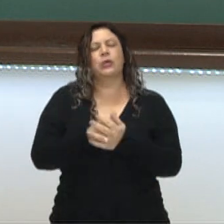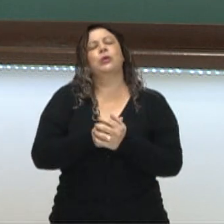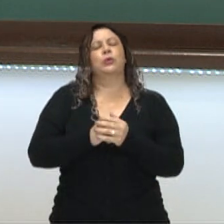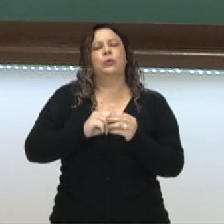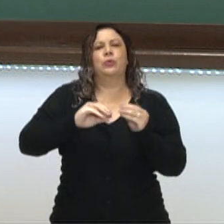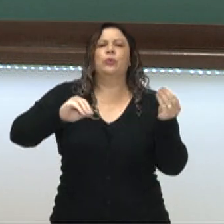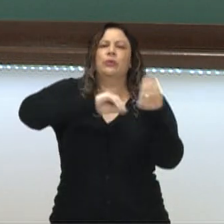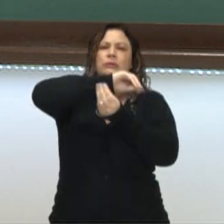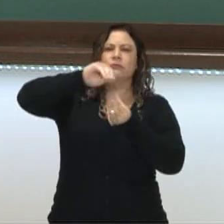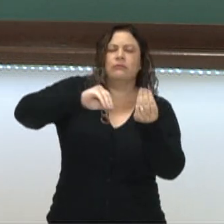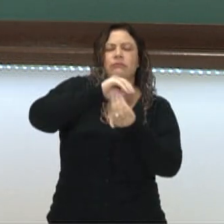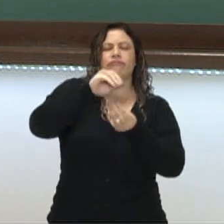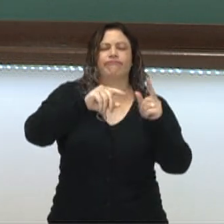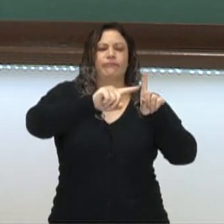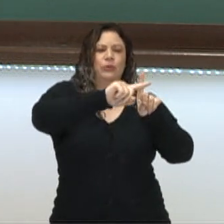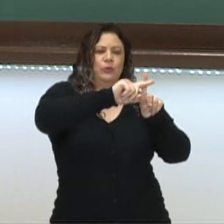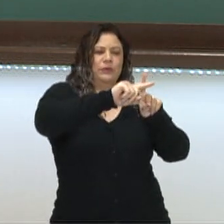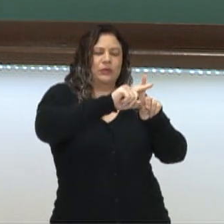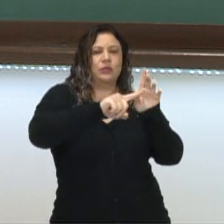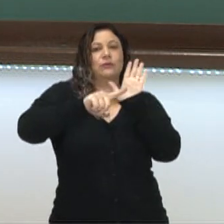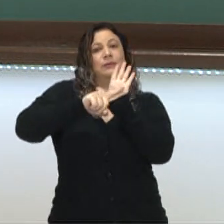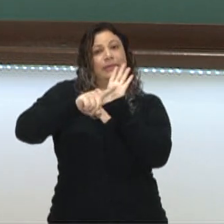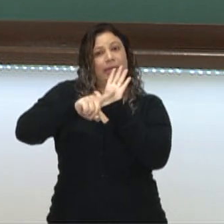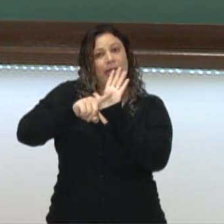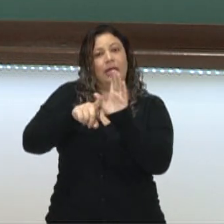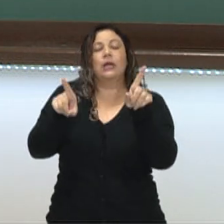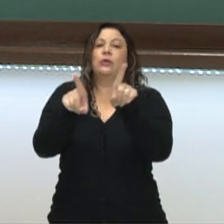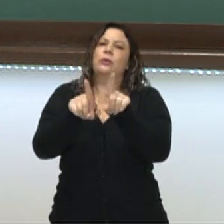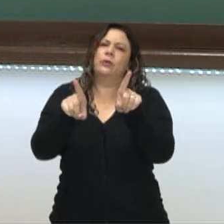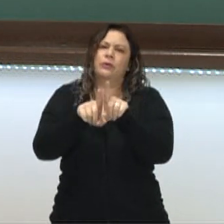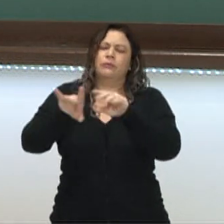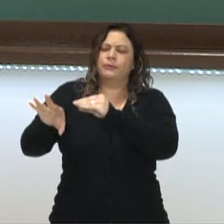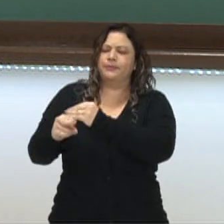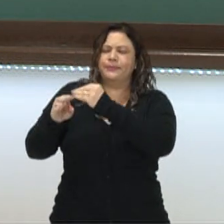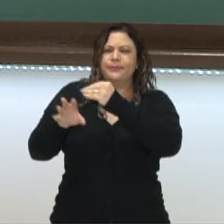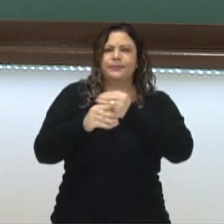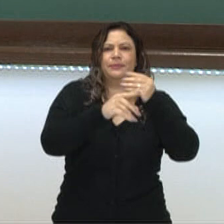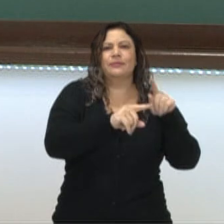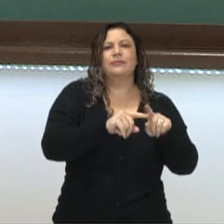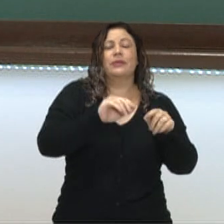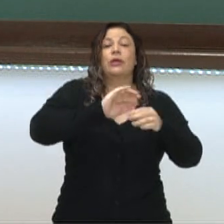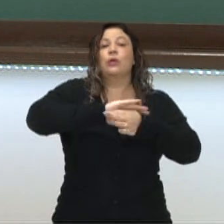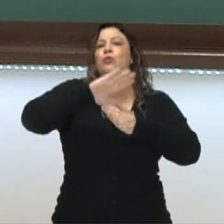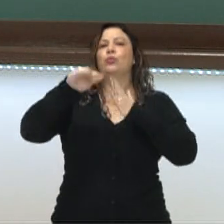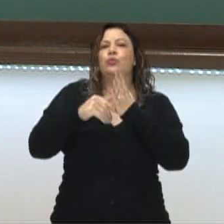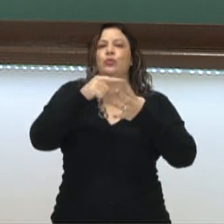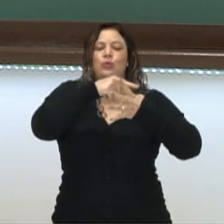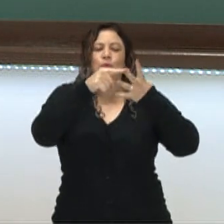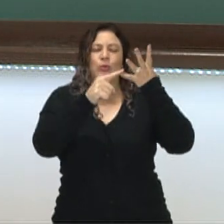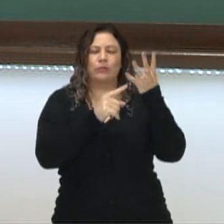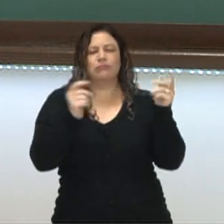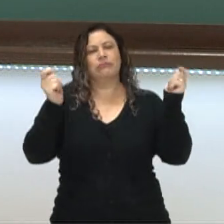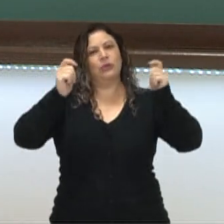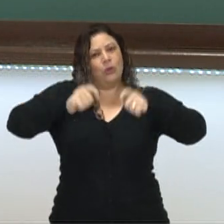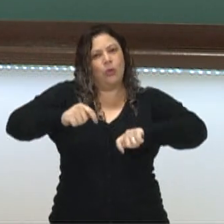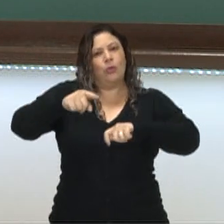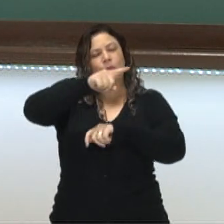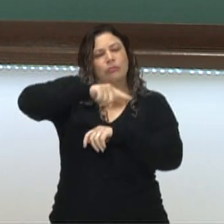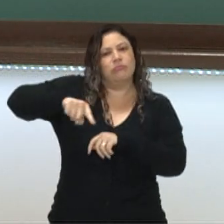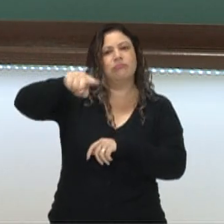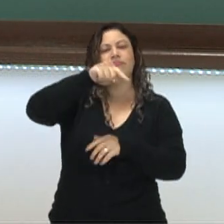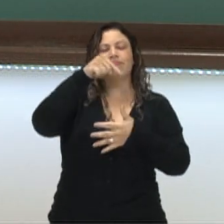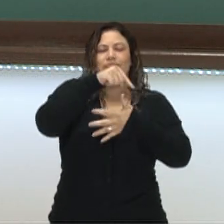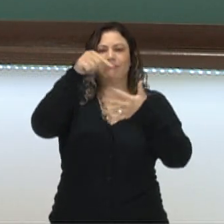positivos, números negativos, bem como, né, as propriedades e todas as operações, né, que acabam satisfazendo as condições